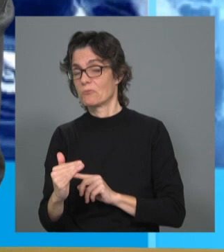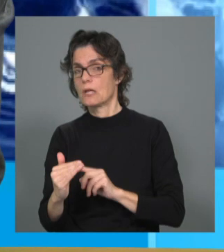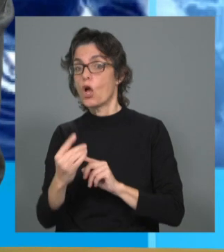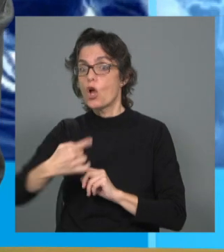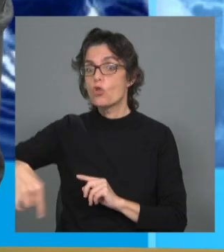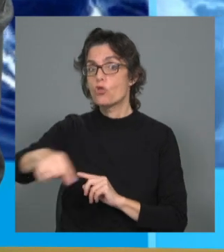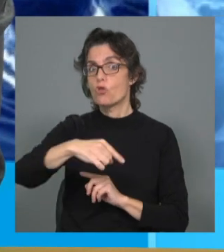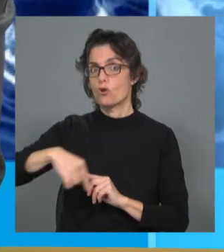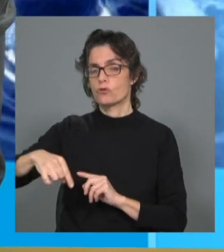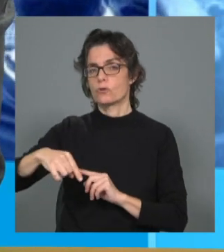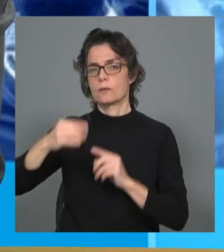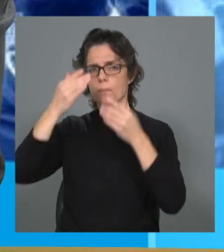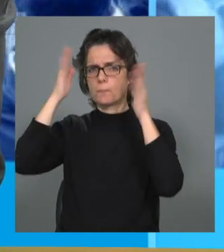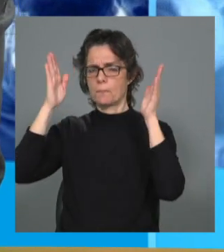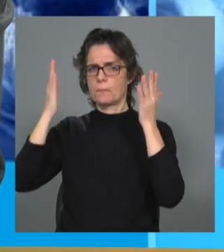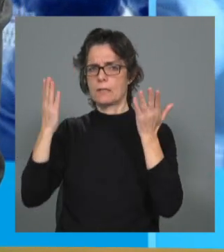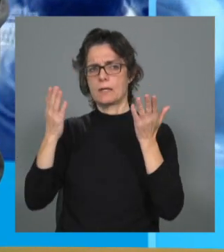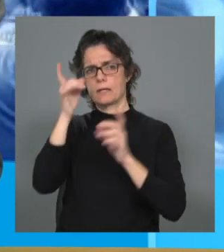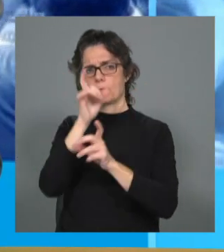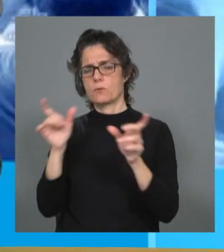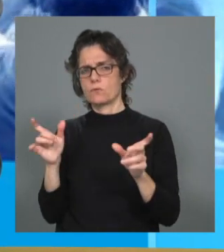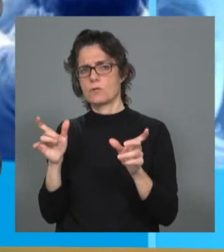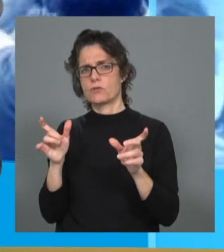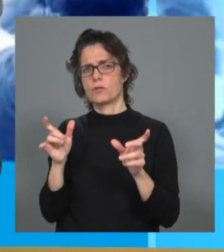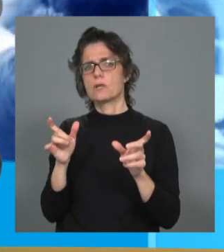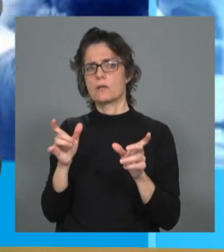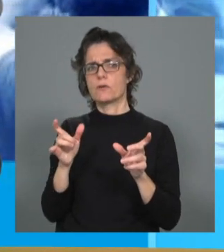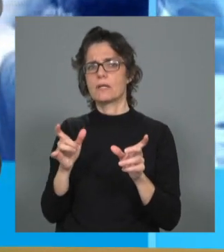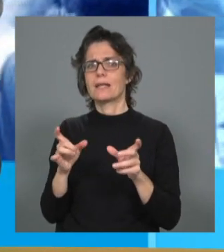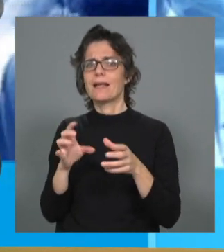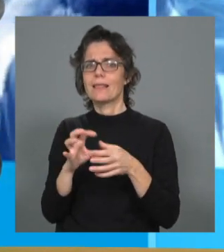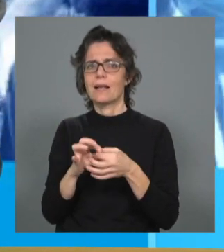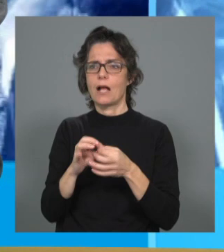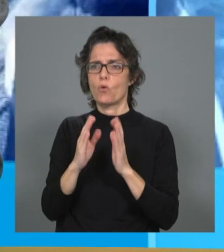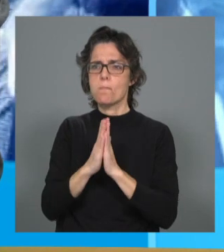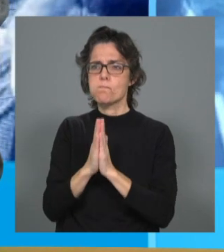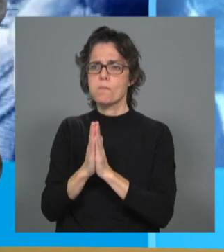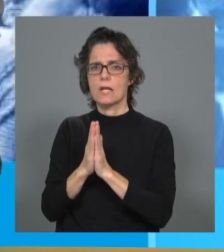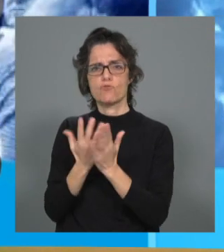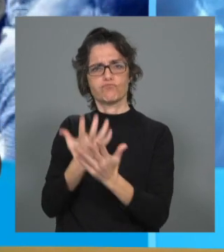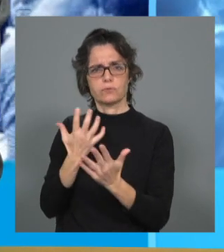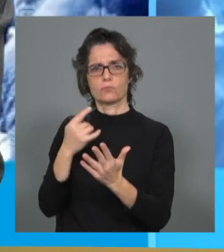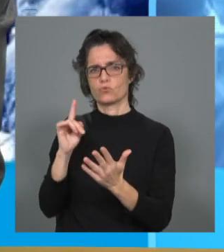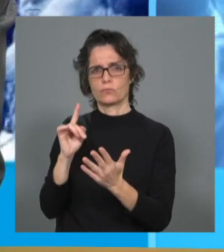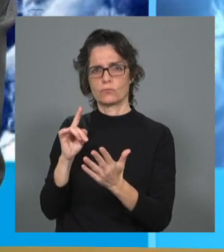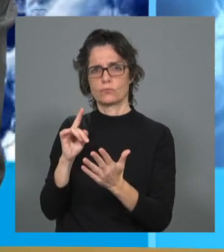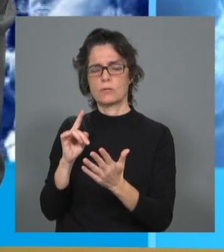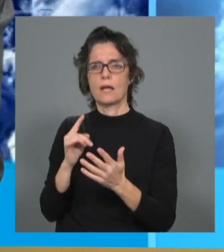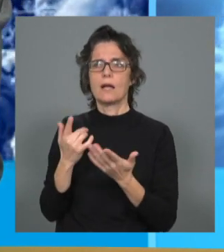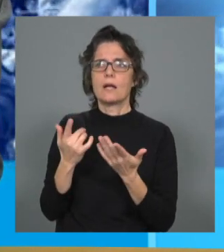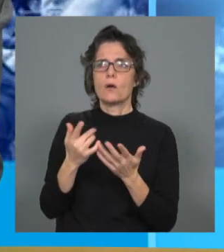tivemos uma democracia realmente laica, ou seja, o discurso católico foi remetido para uma espécie de saudosismo